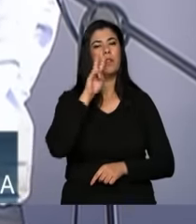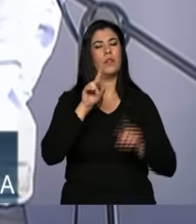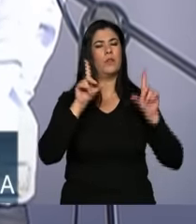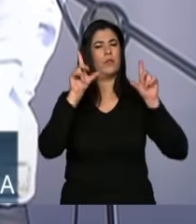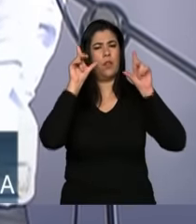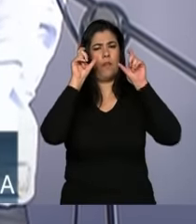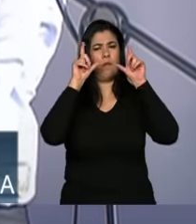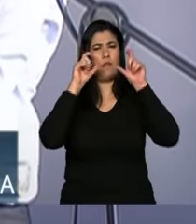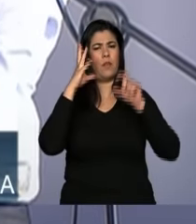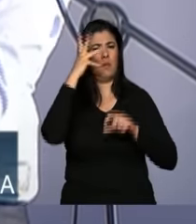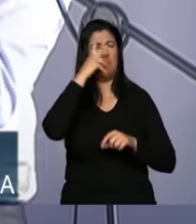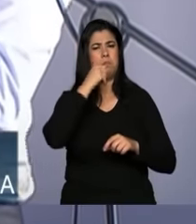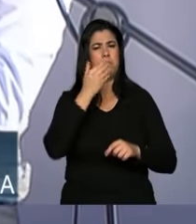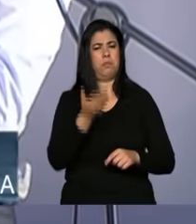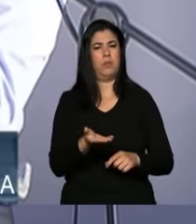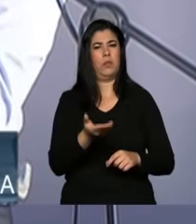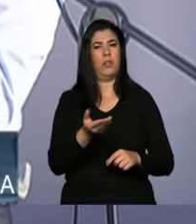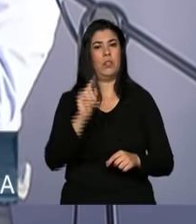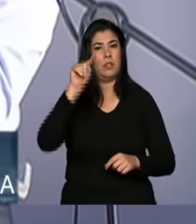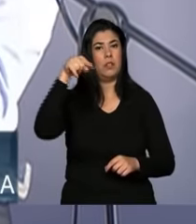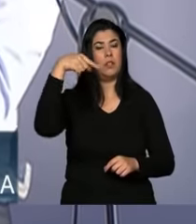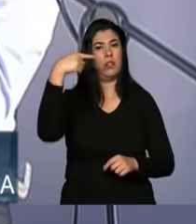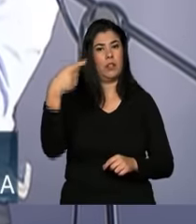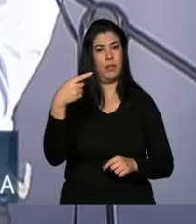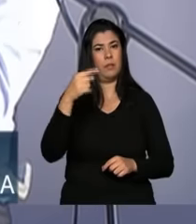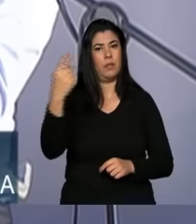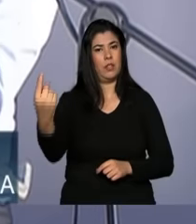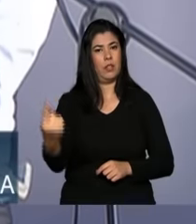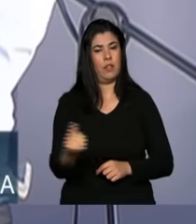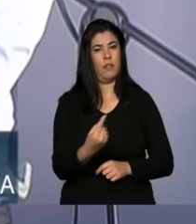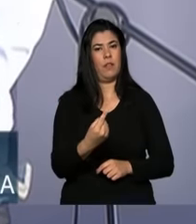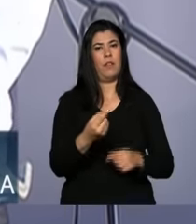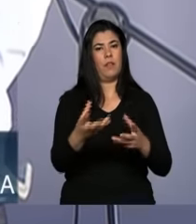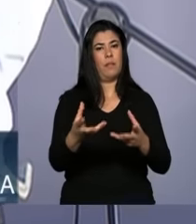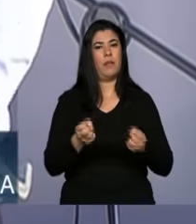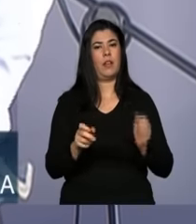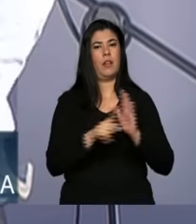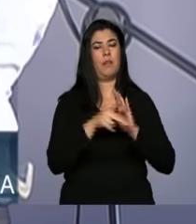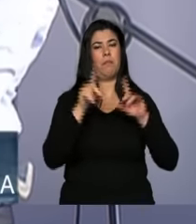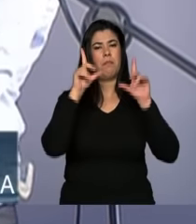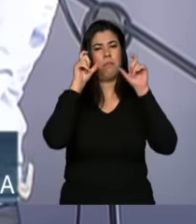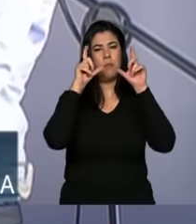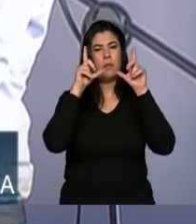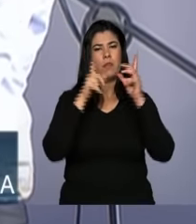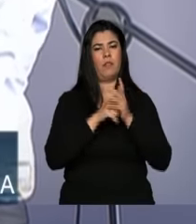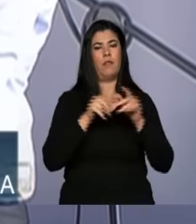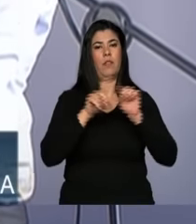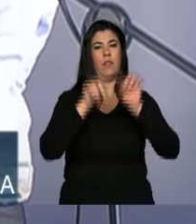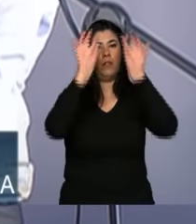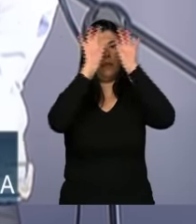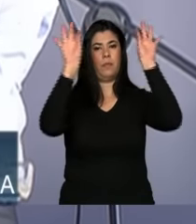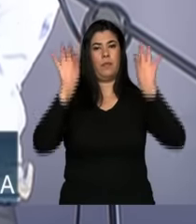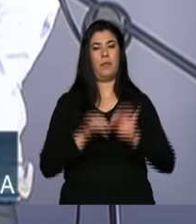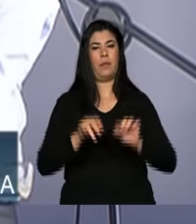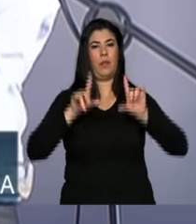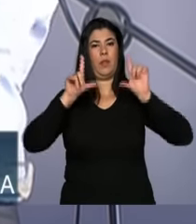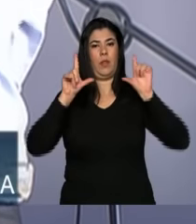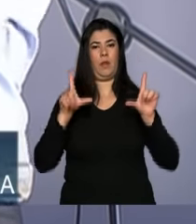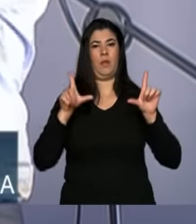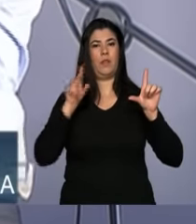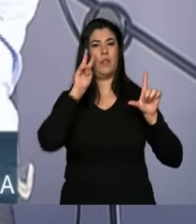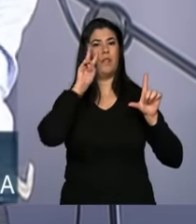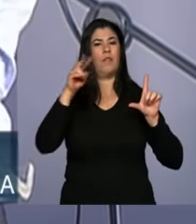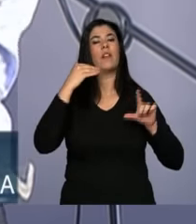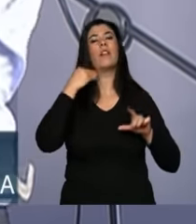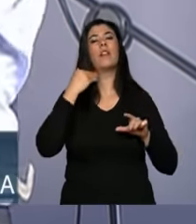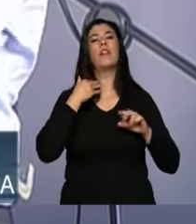ali, ficou bonitona, viu? Depois ela vai descer para receber a foto dela ali, ó. o quadro. Quando eu for lá na Caixa, eu vou